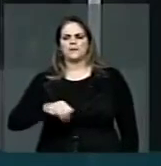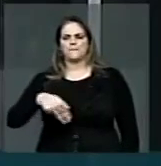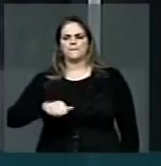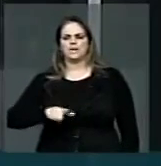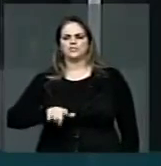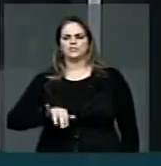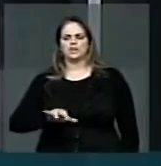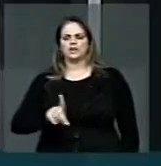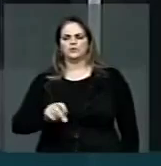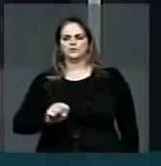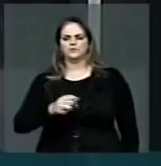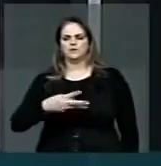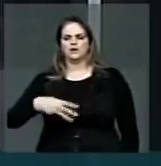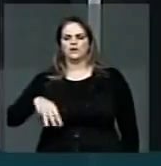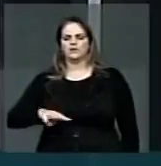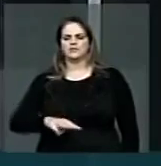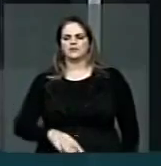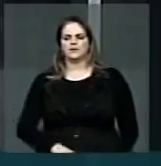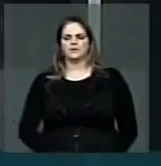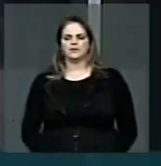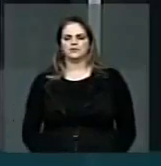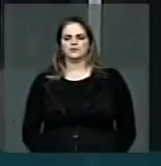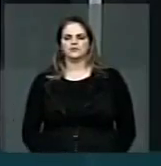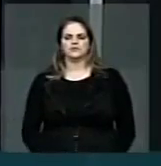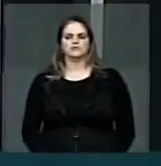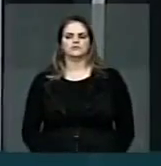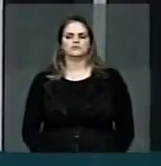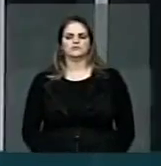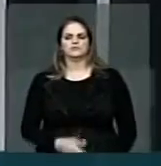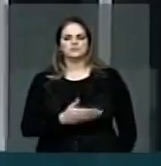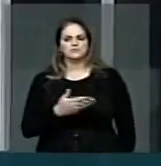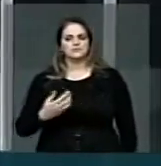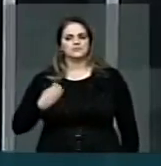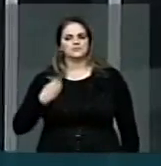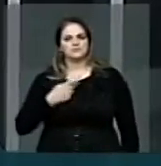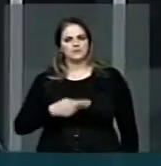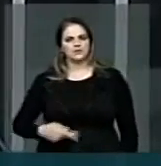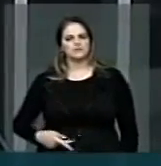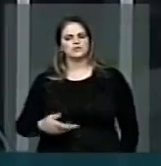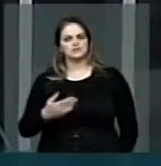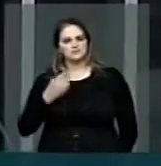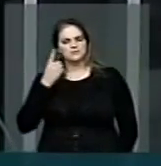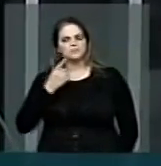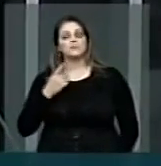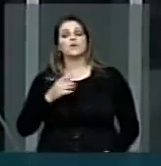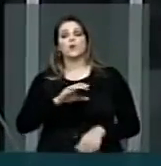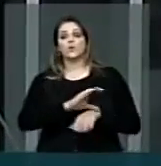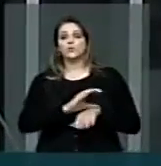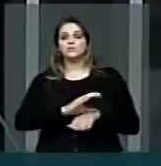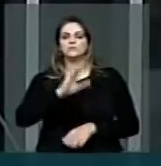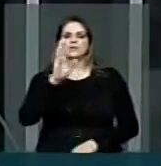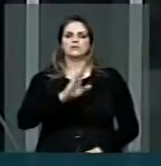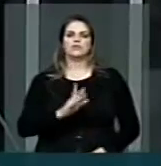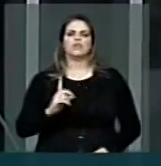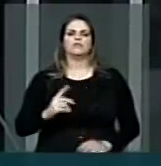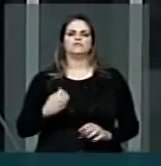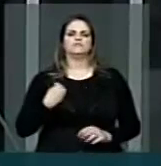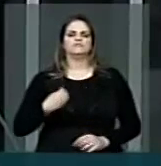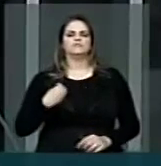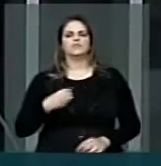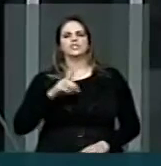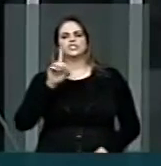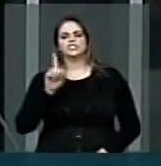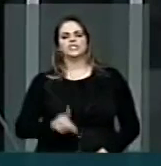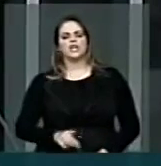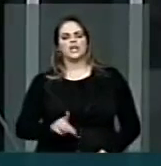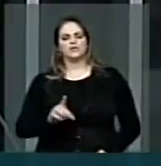do meu estado, Maranhão. Senhor presidente, senhoras e senhores deputados, a Constituição brasileira prevê, entre os direitos